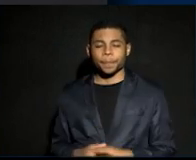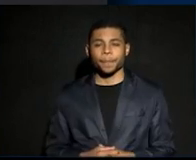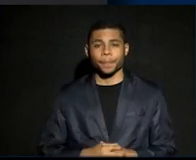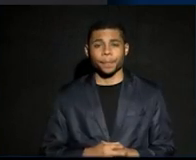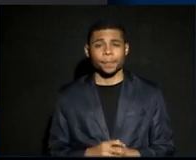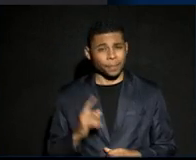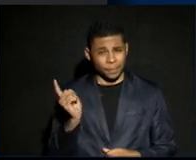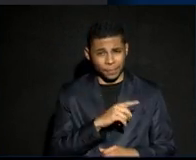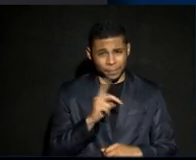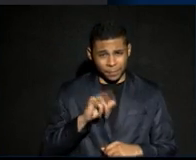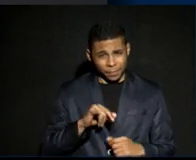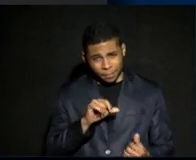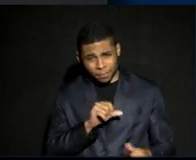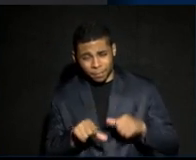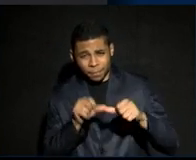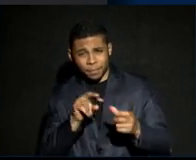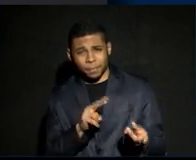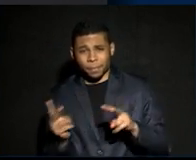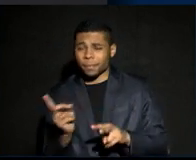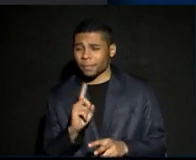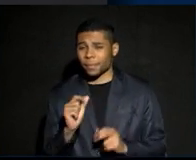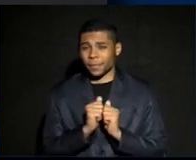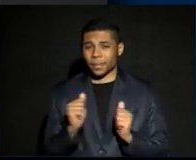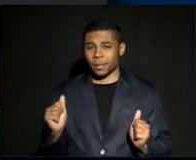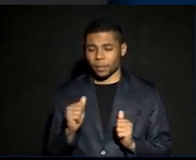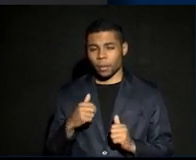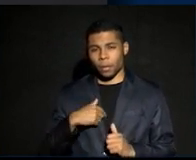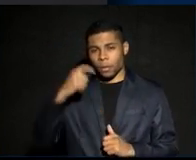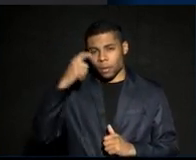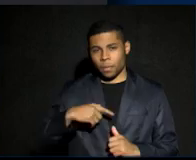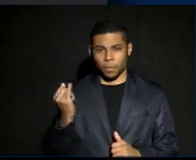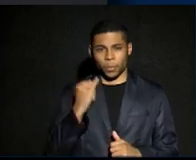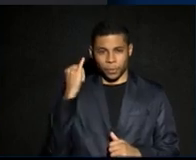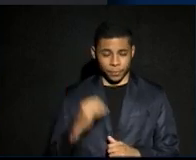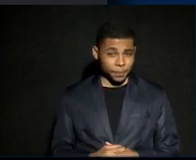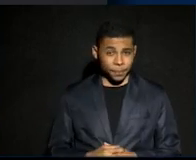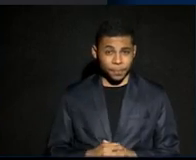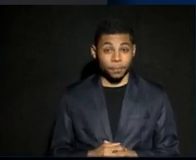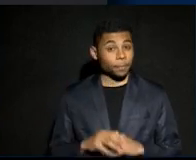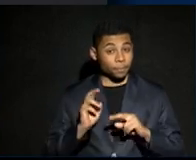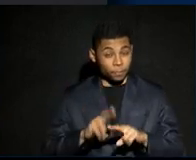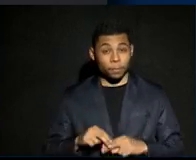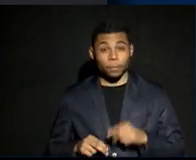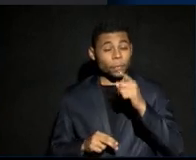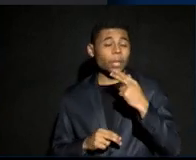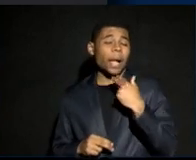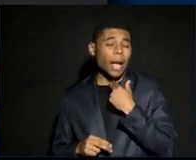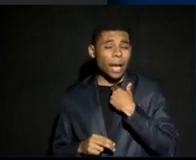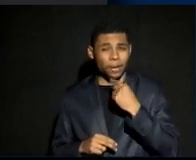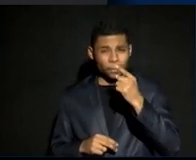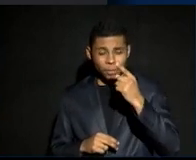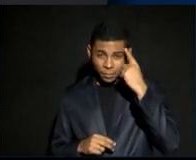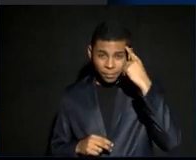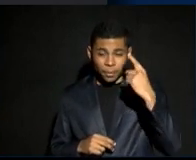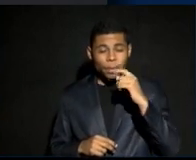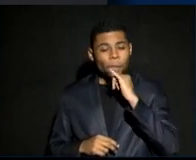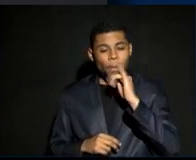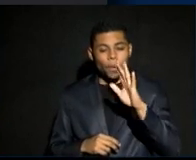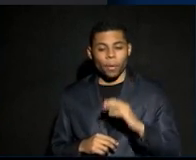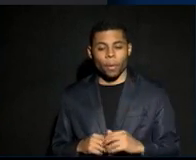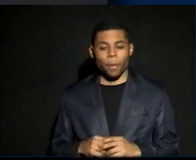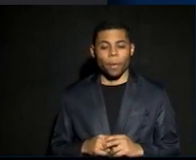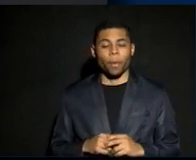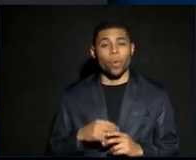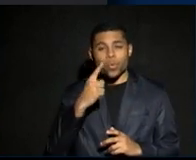Como vamos fazer essa transição Sem Papel indutor Ah então você não pode trabalhar é